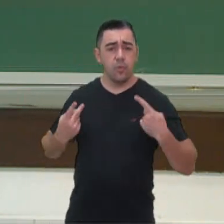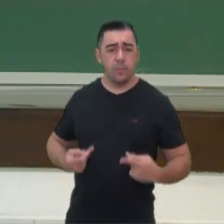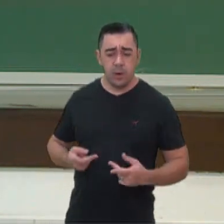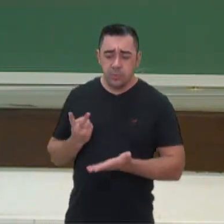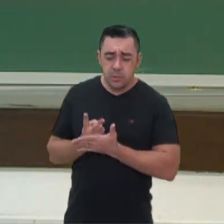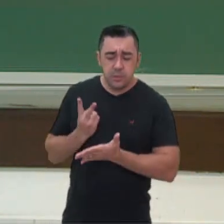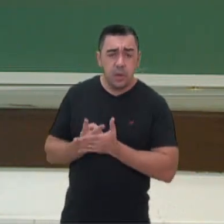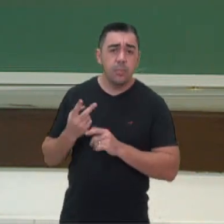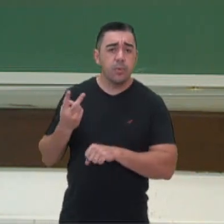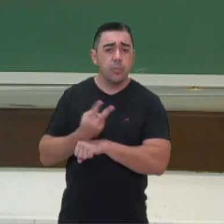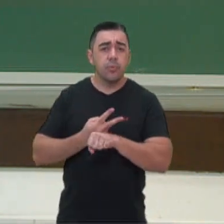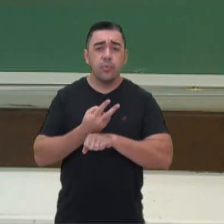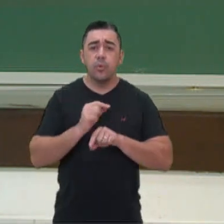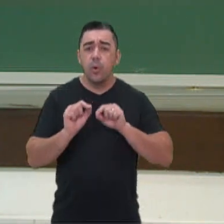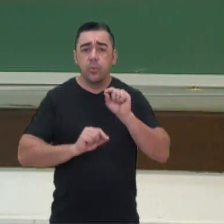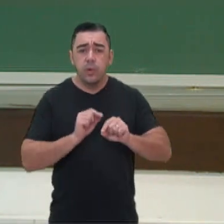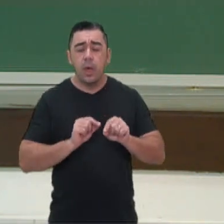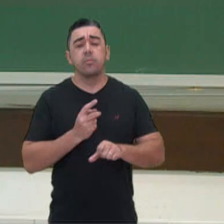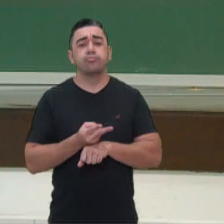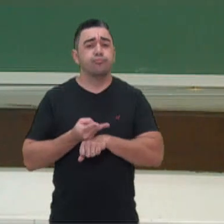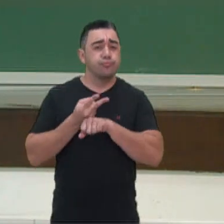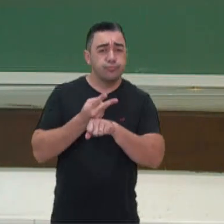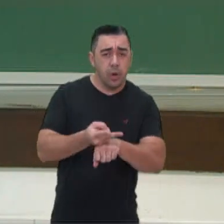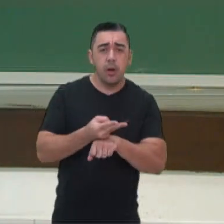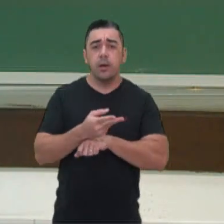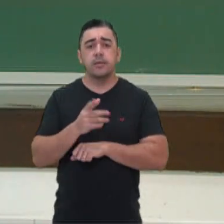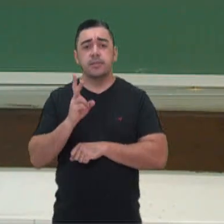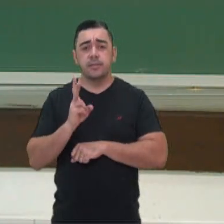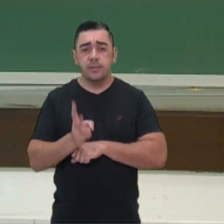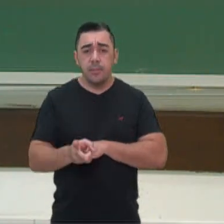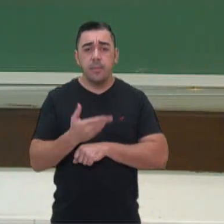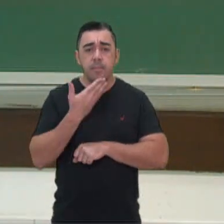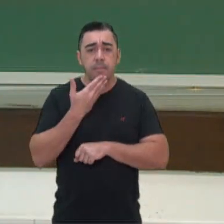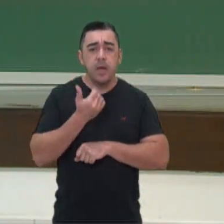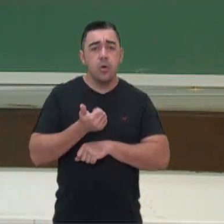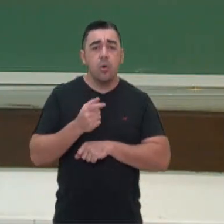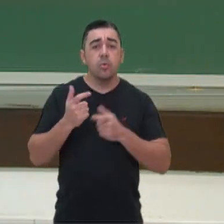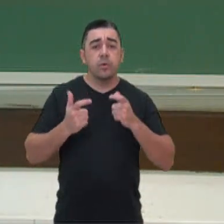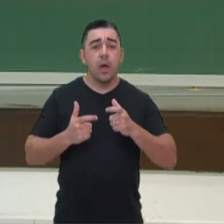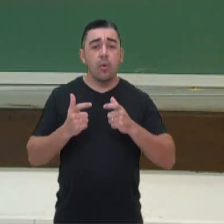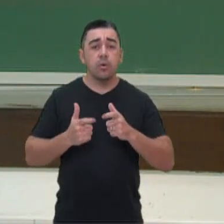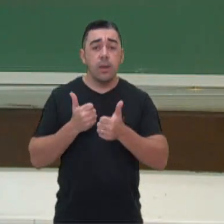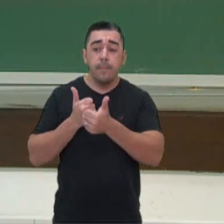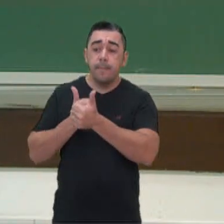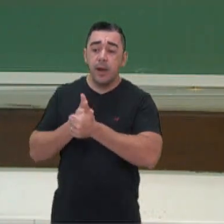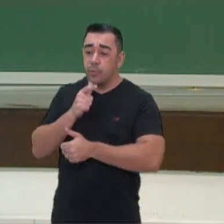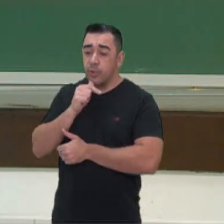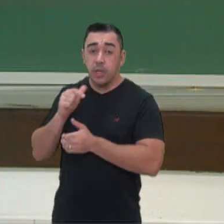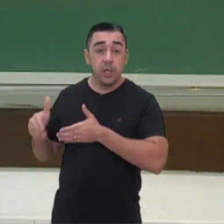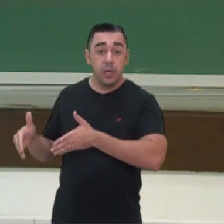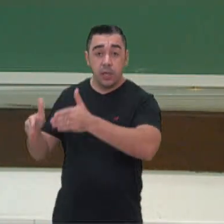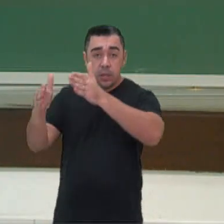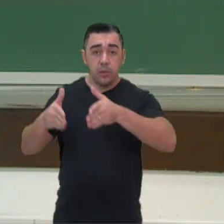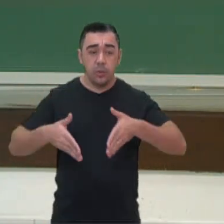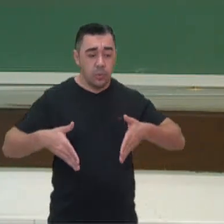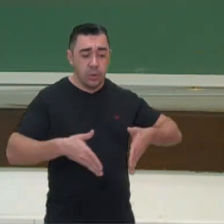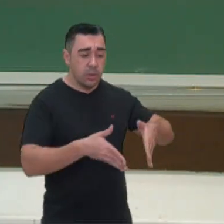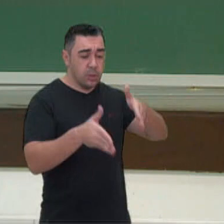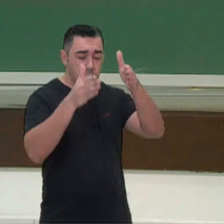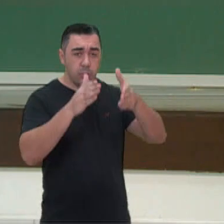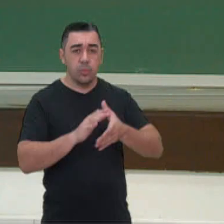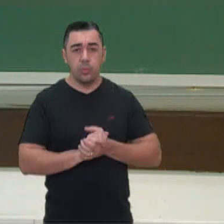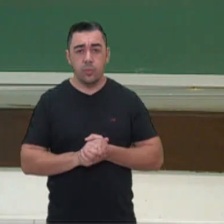sempre procurou, sempre buscou, tornou-se sedentário, onde? Perto de rios.